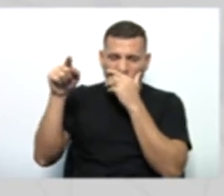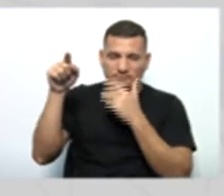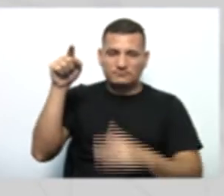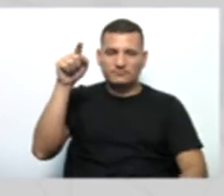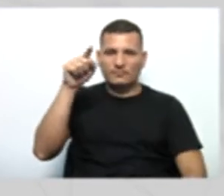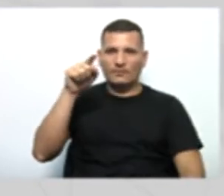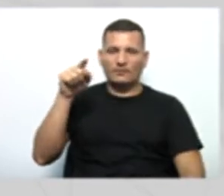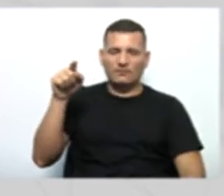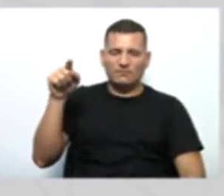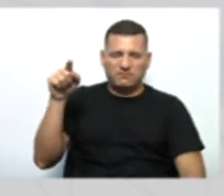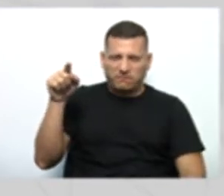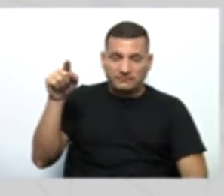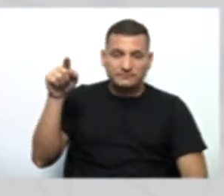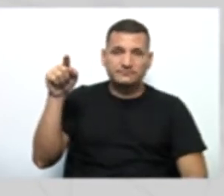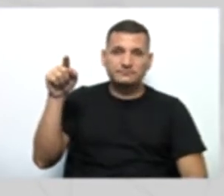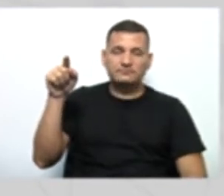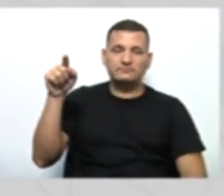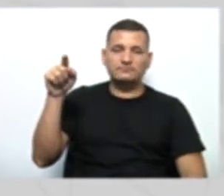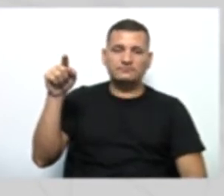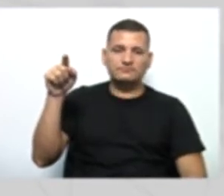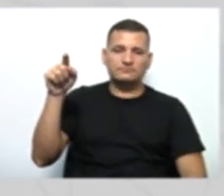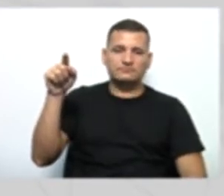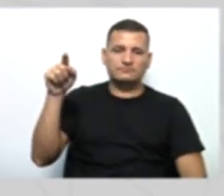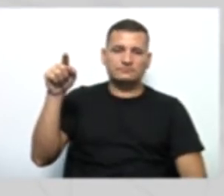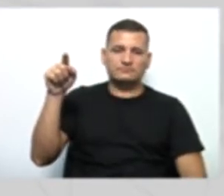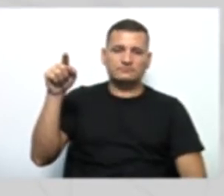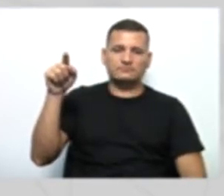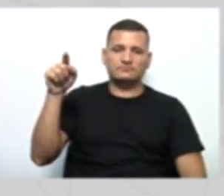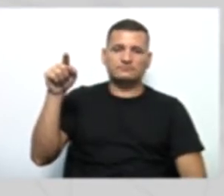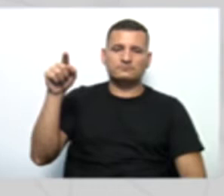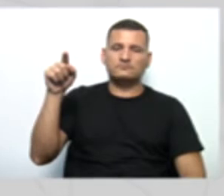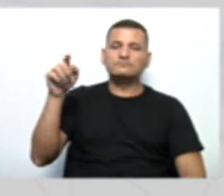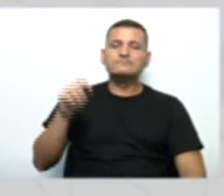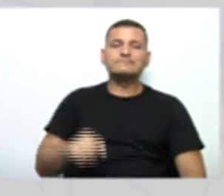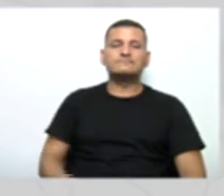ó, existir. Então, vejam bem aqui, ó.